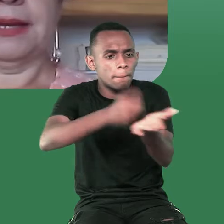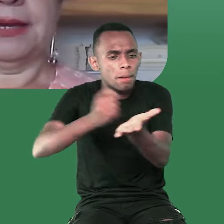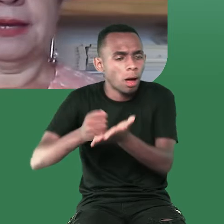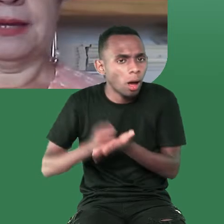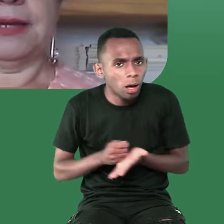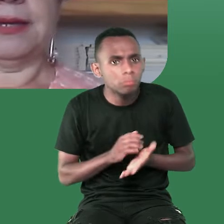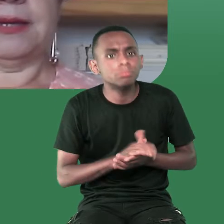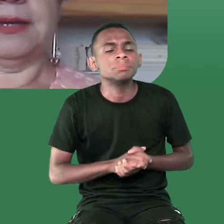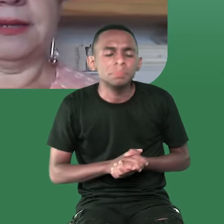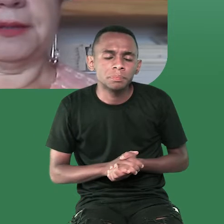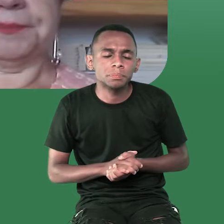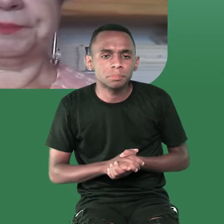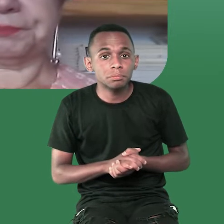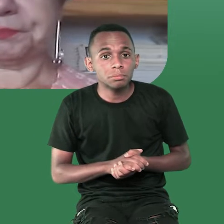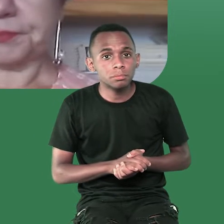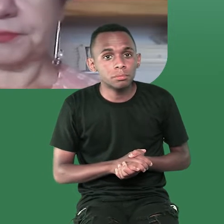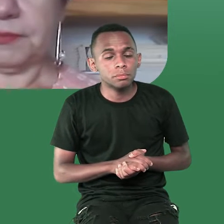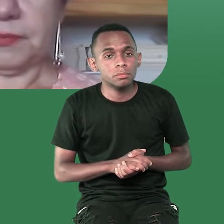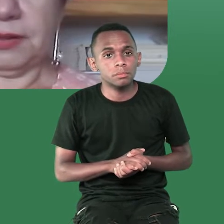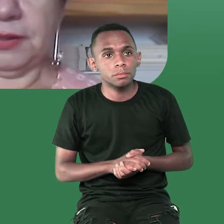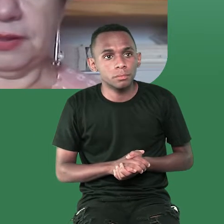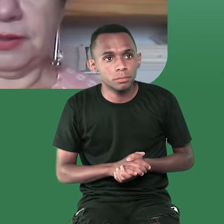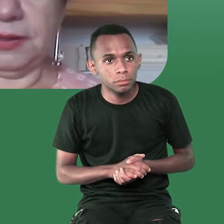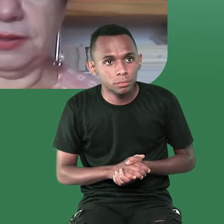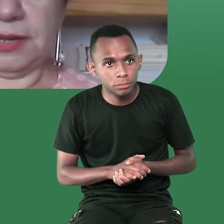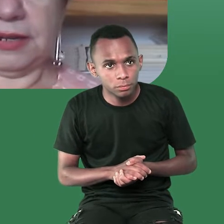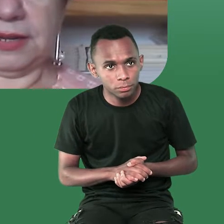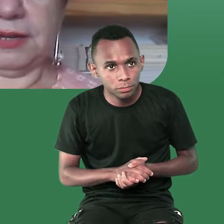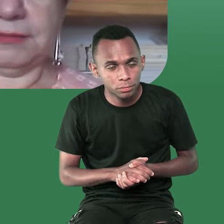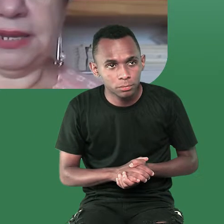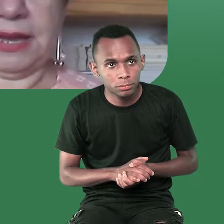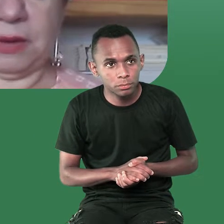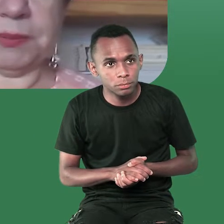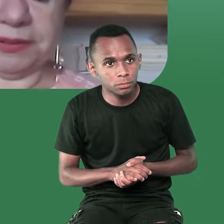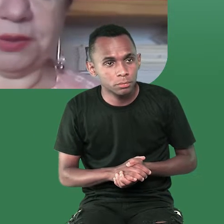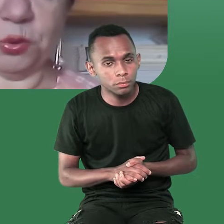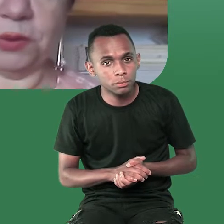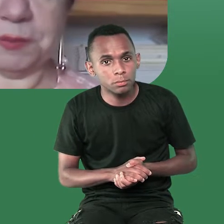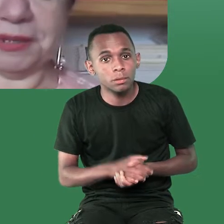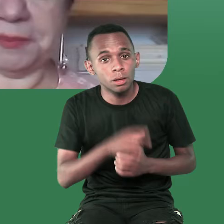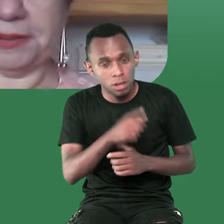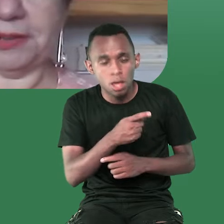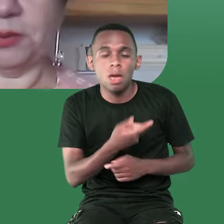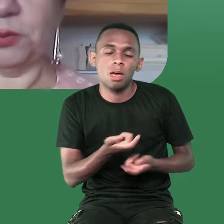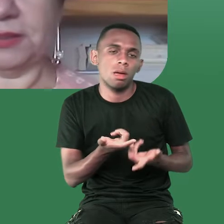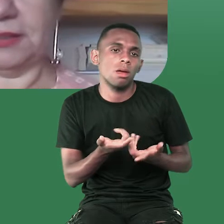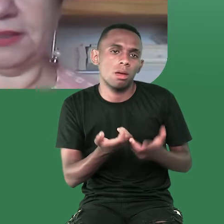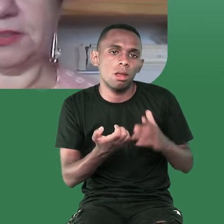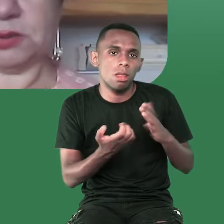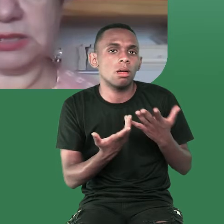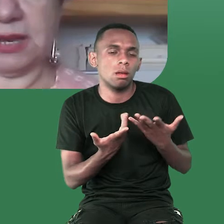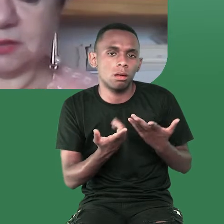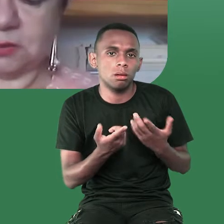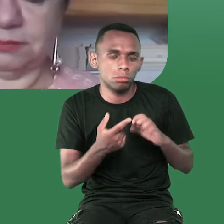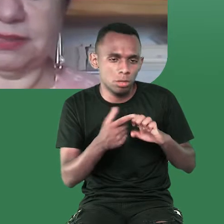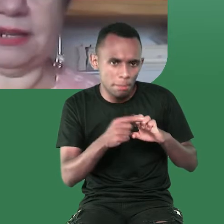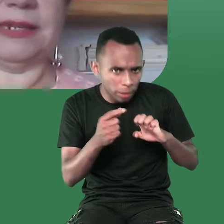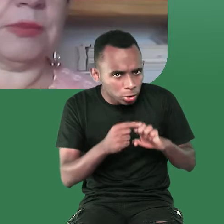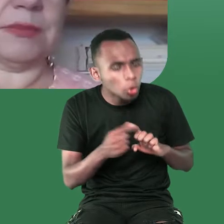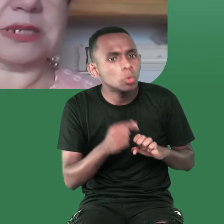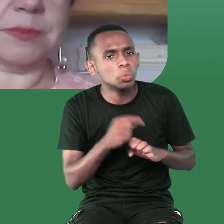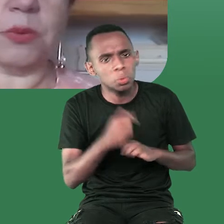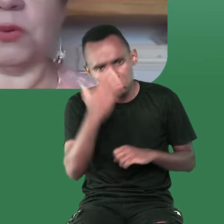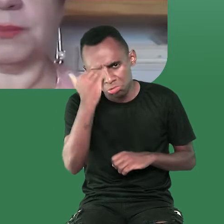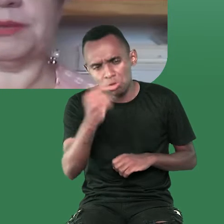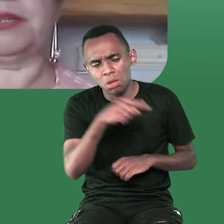trabalhava, e, e ela, né, é uma empreendedora, uma pequena empreendedora ali de sucesso, né,